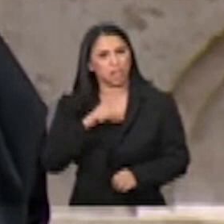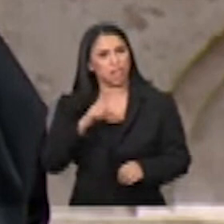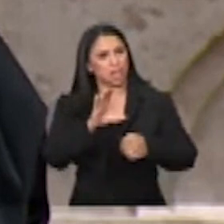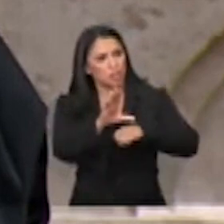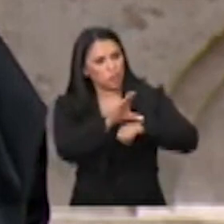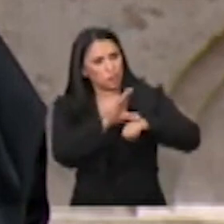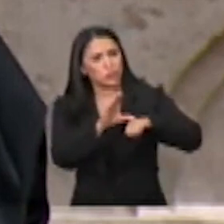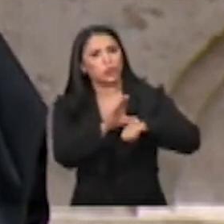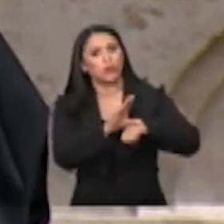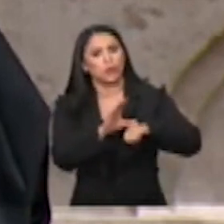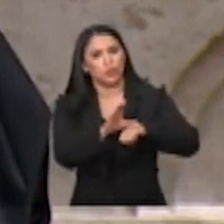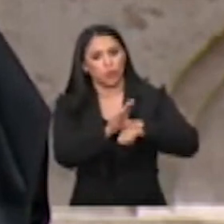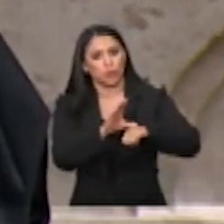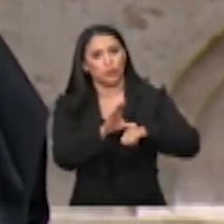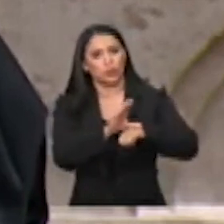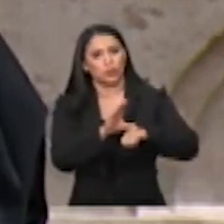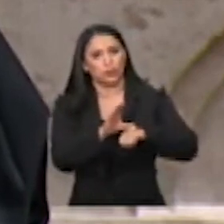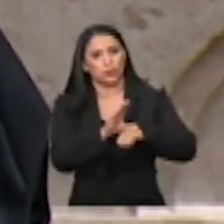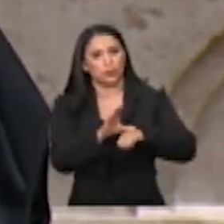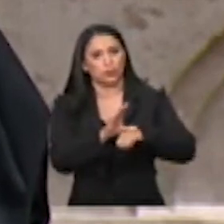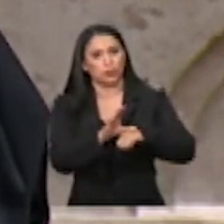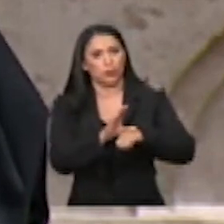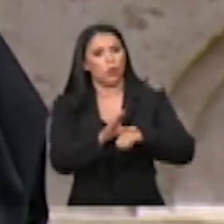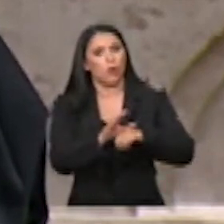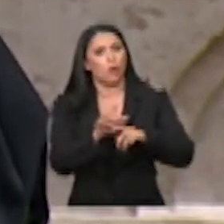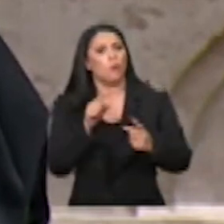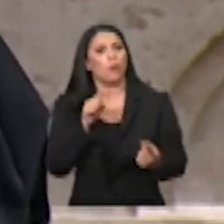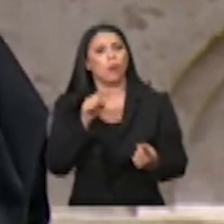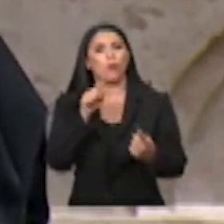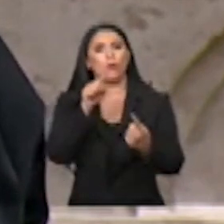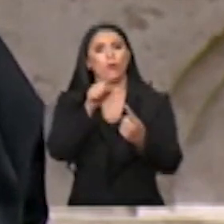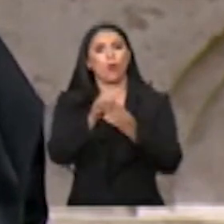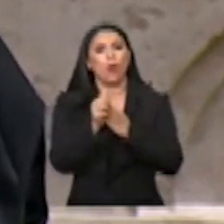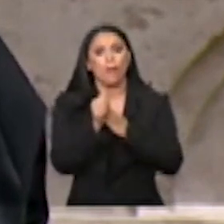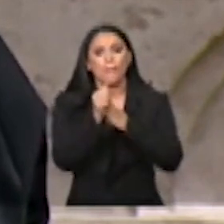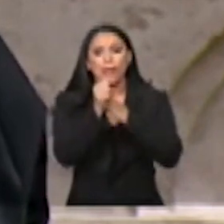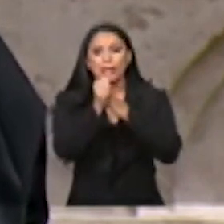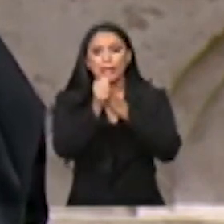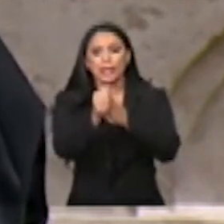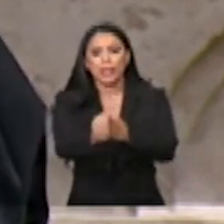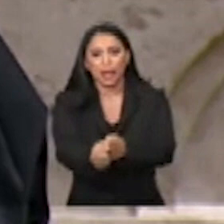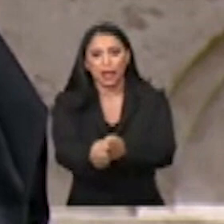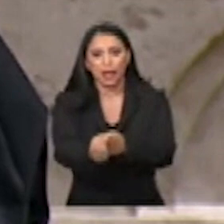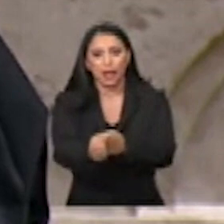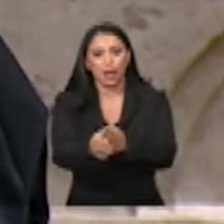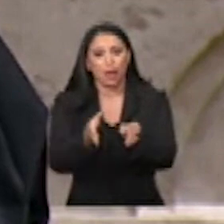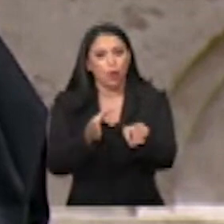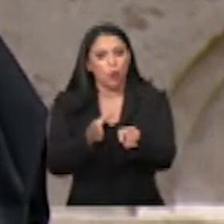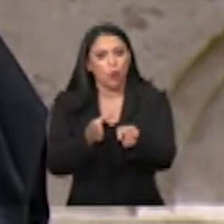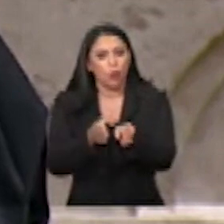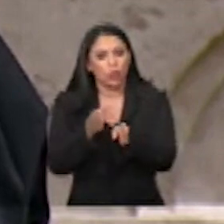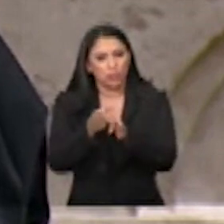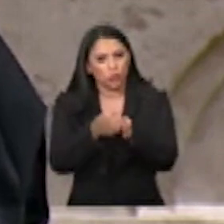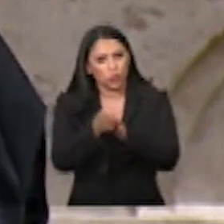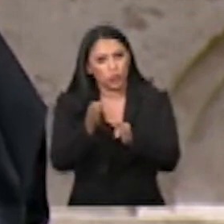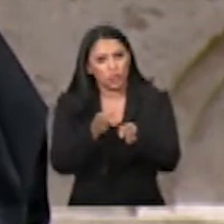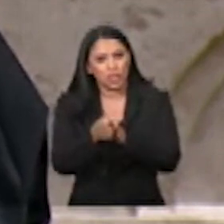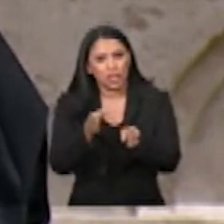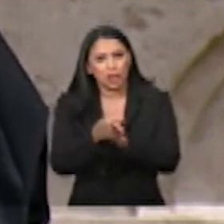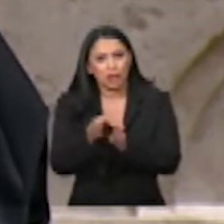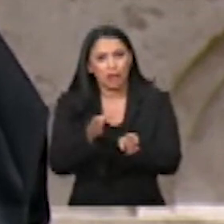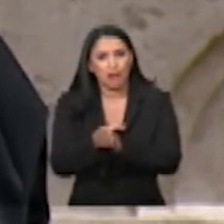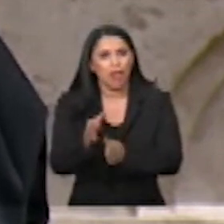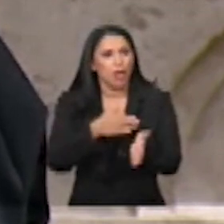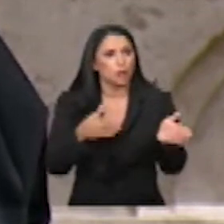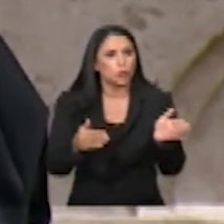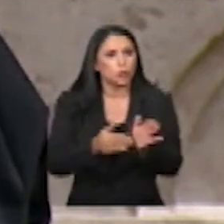Constituição como a maior bússola a guiar todas as nossas ações, todos os